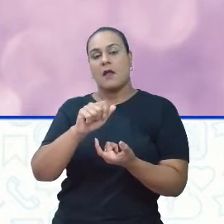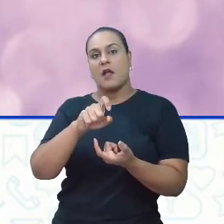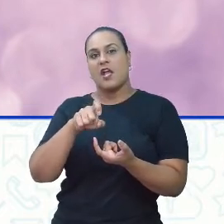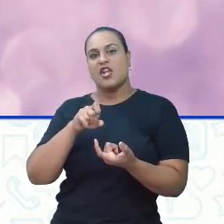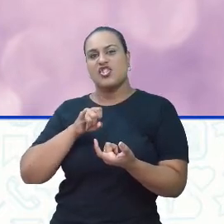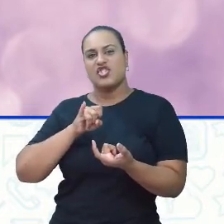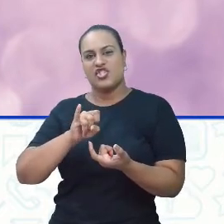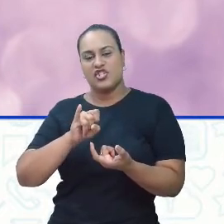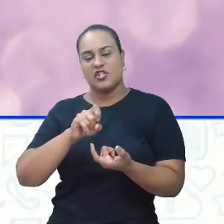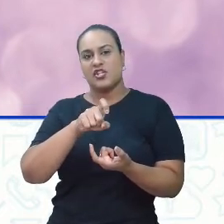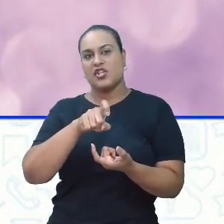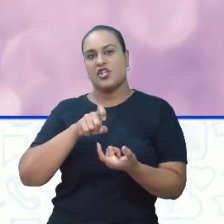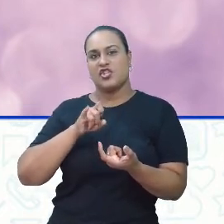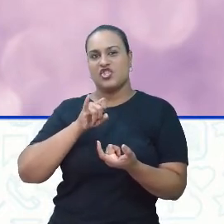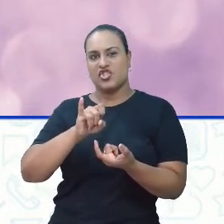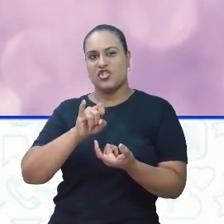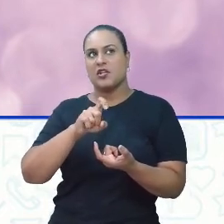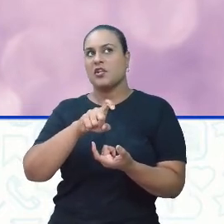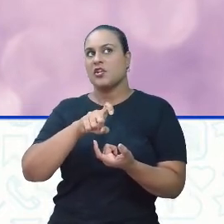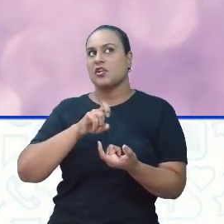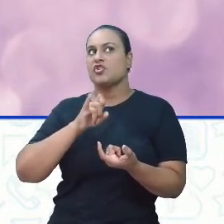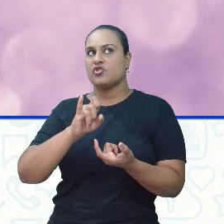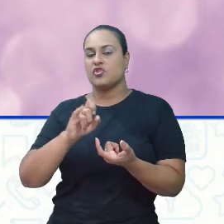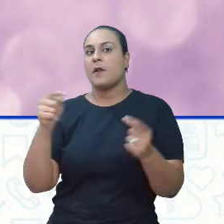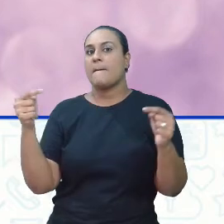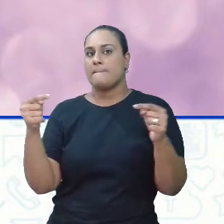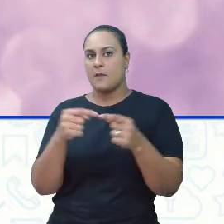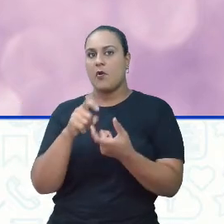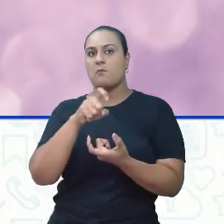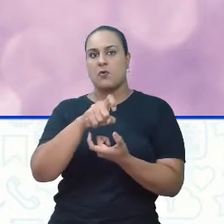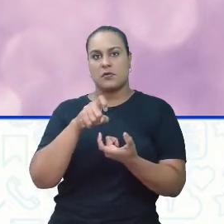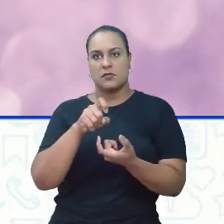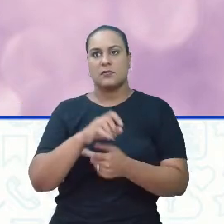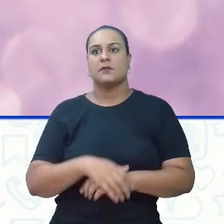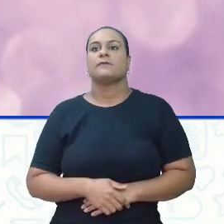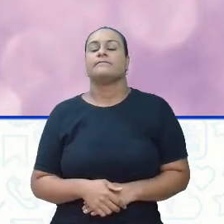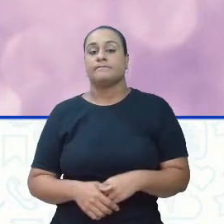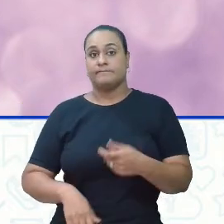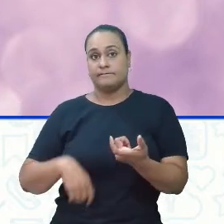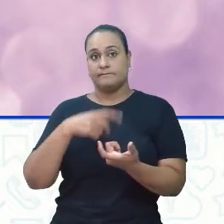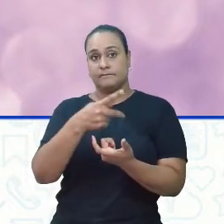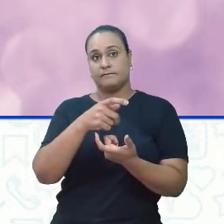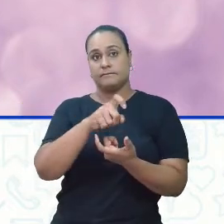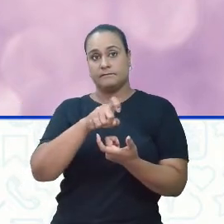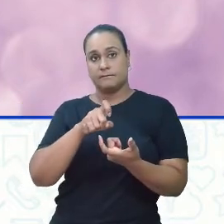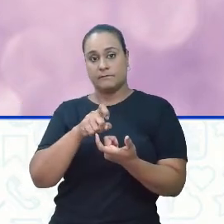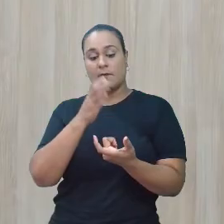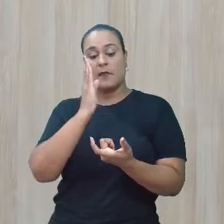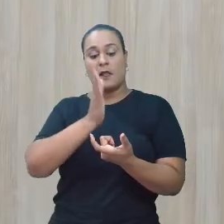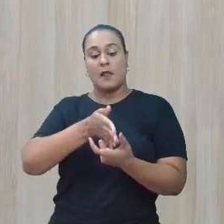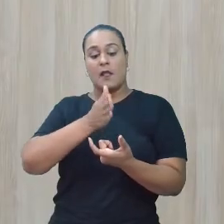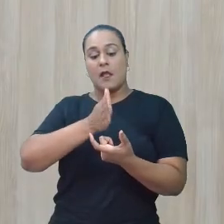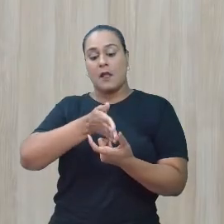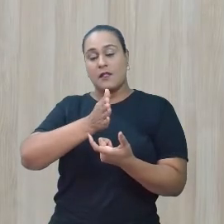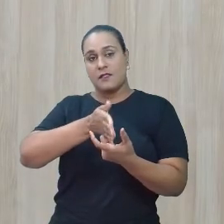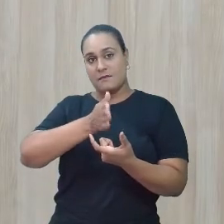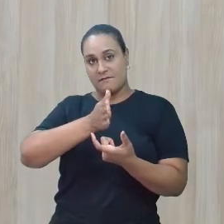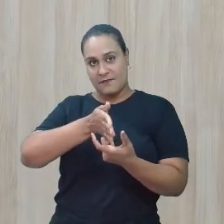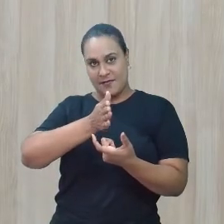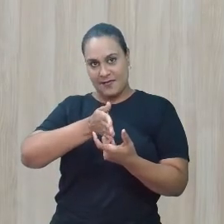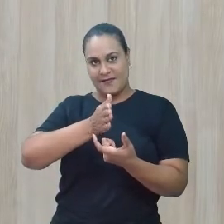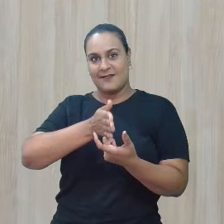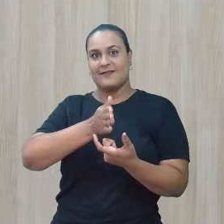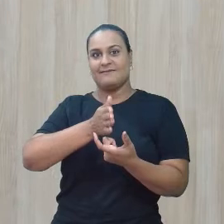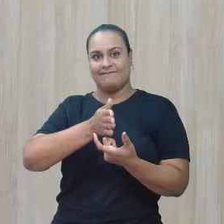o xi. Então, abacaxi é uma palavra oxítona. A paroxítona é quando a sílaba tônica é na penúltima sílaba